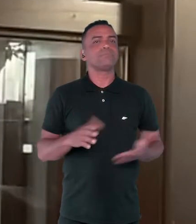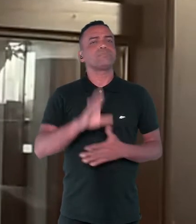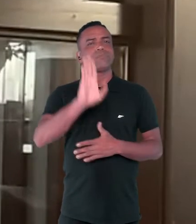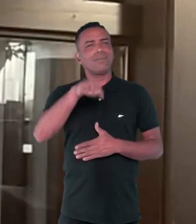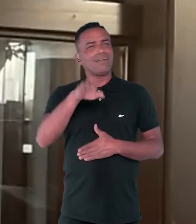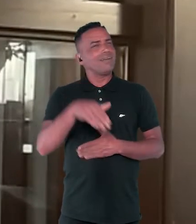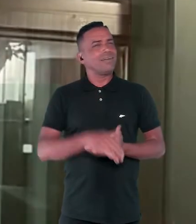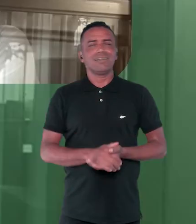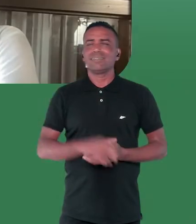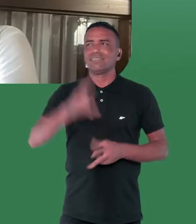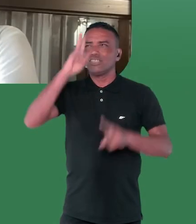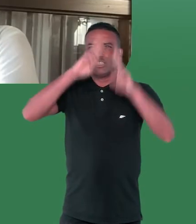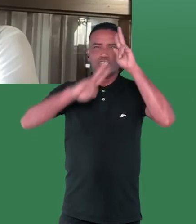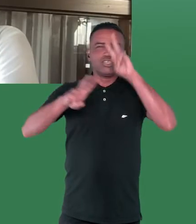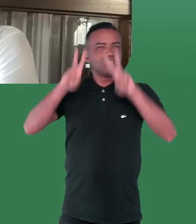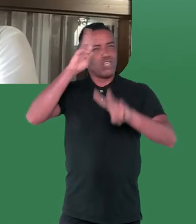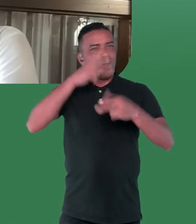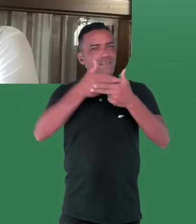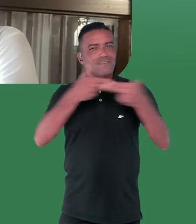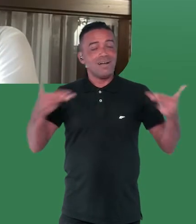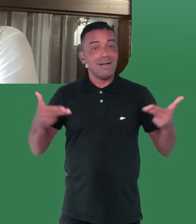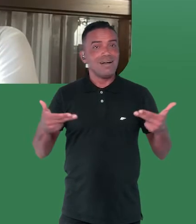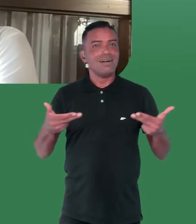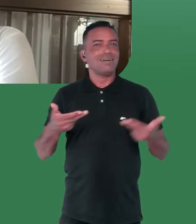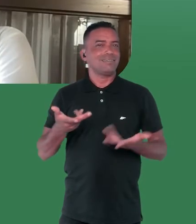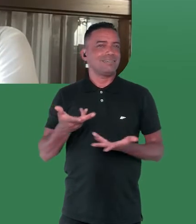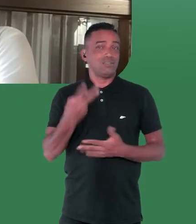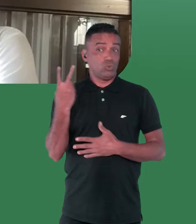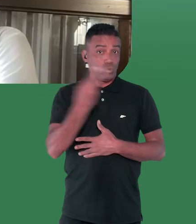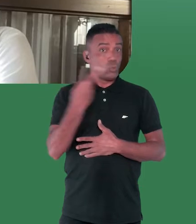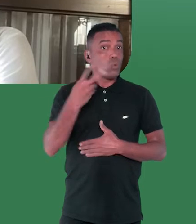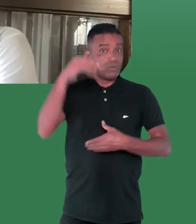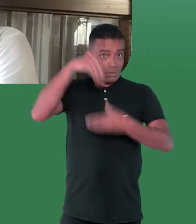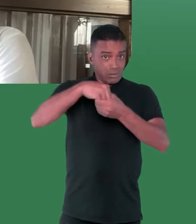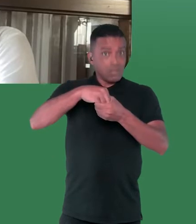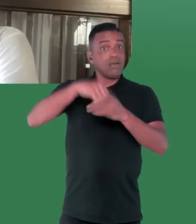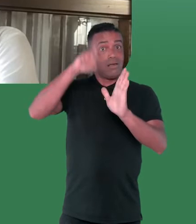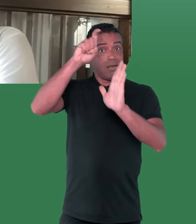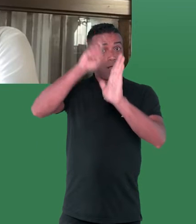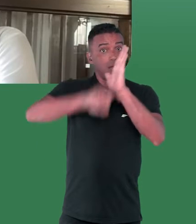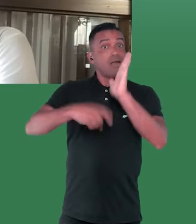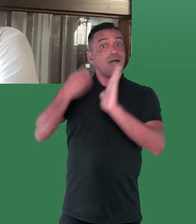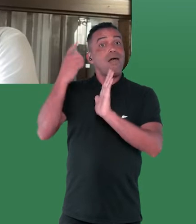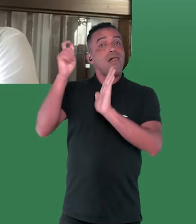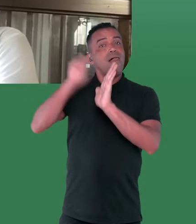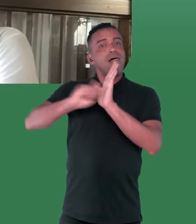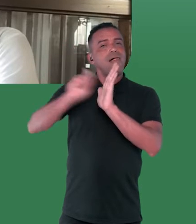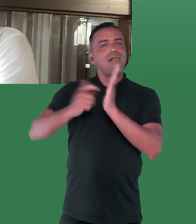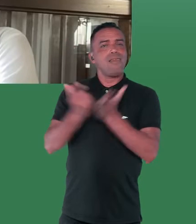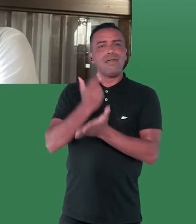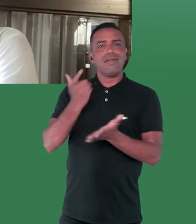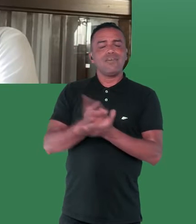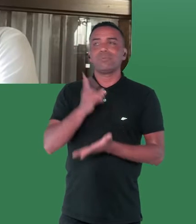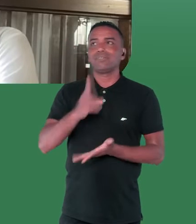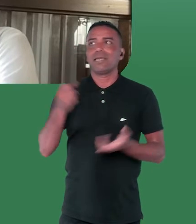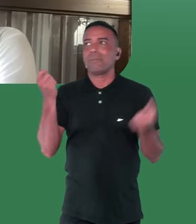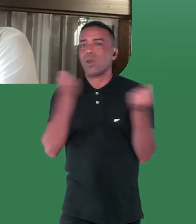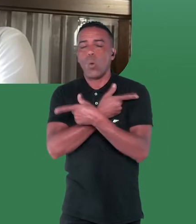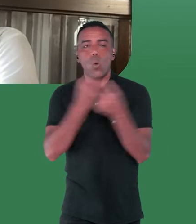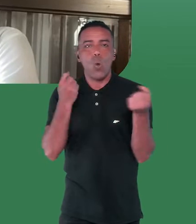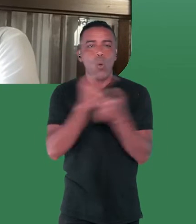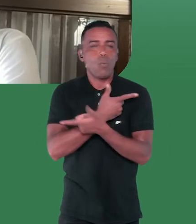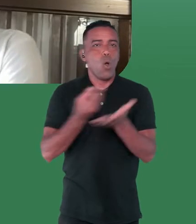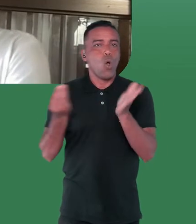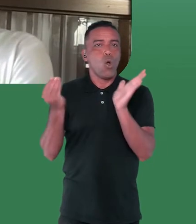Eduardo, é muita história, né? Essas duas que ele contou aí tá no livro, gente. E assim, sempre com muito humor também, né? Que você traz